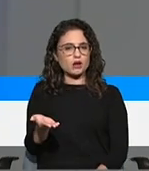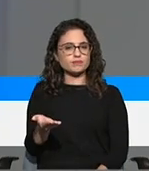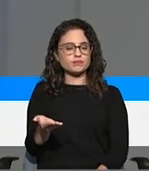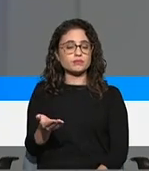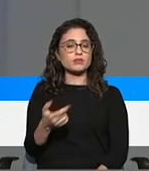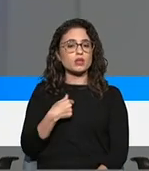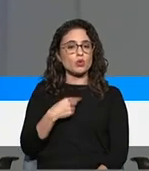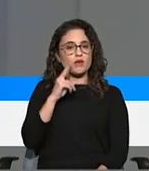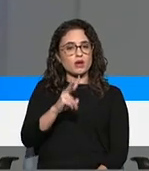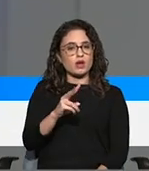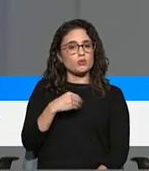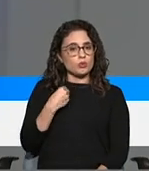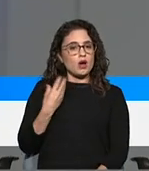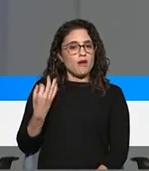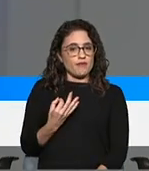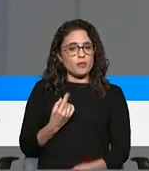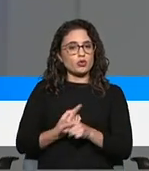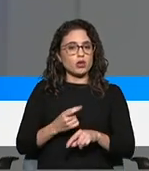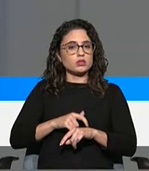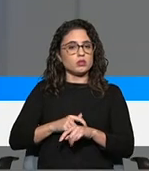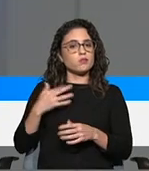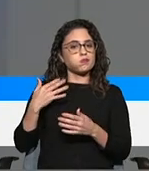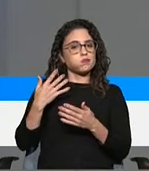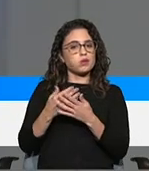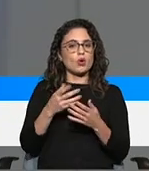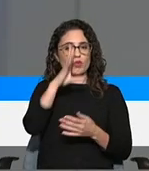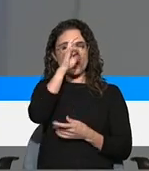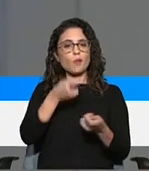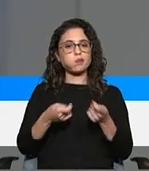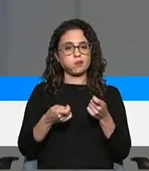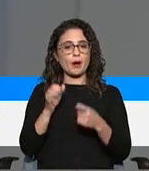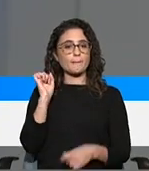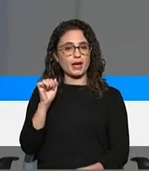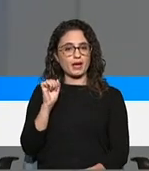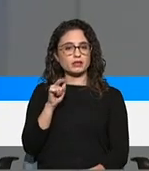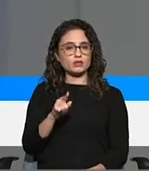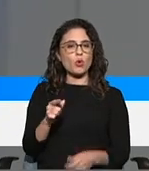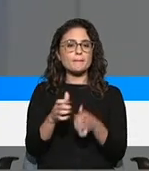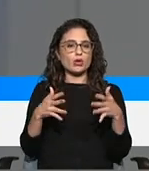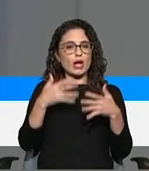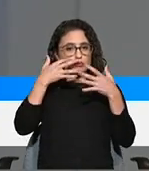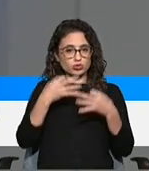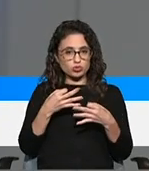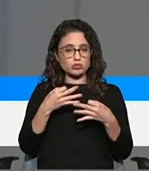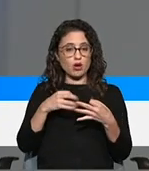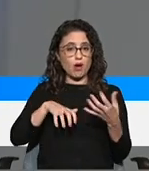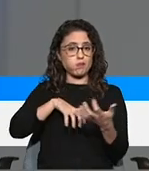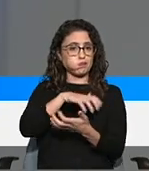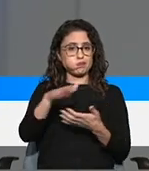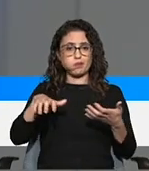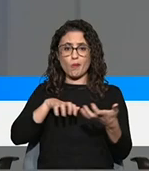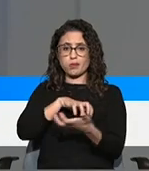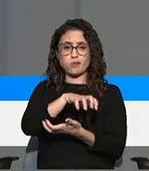preocupação porque passado este tempo de governação do partido socialista Isto foi uma maioria absoluta da instabilidade da